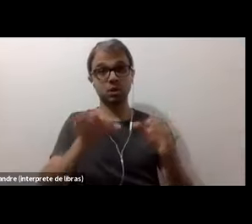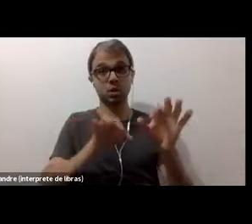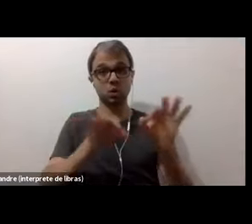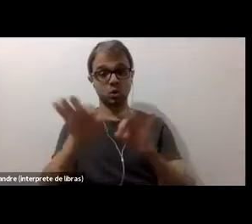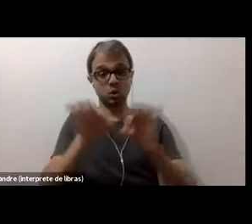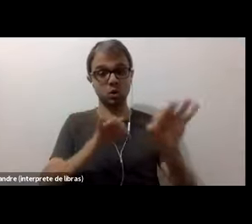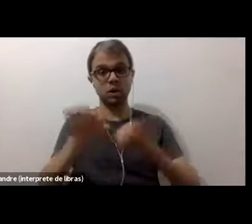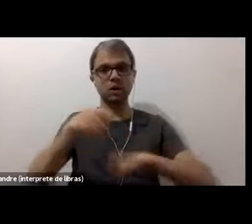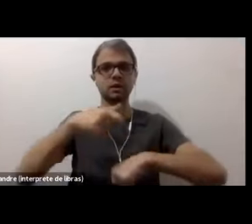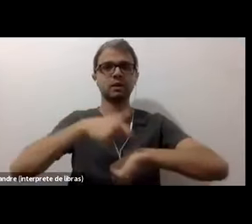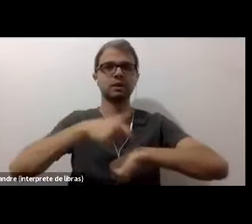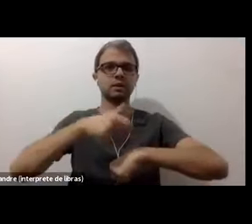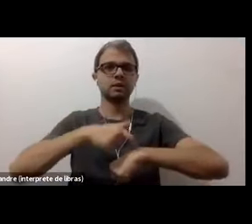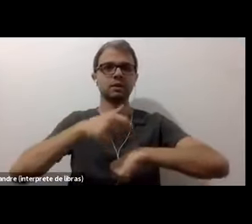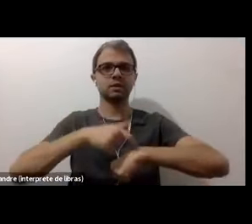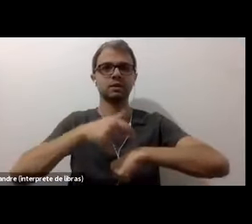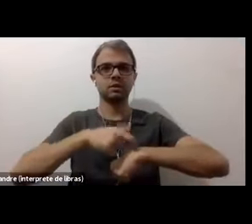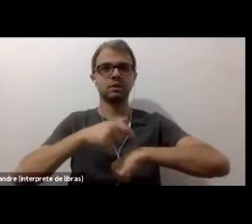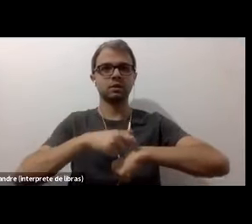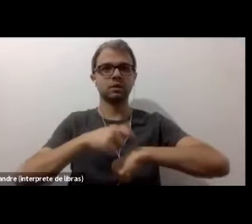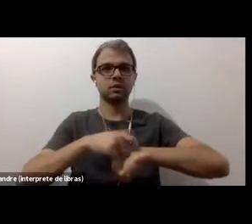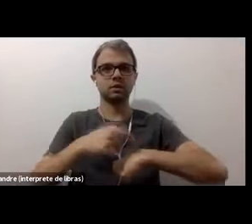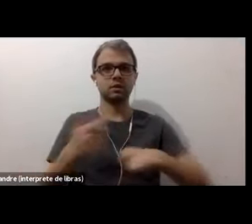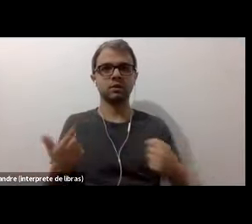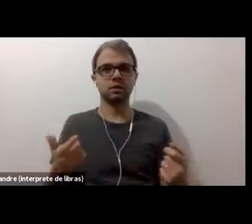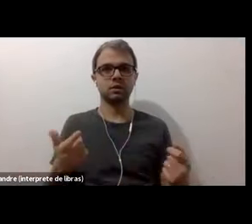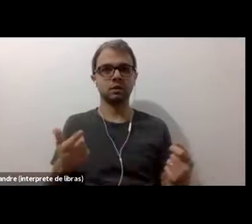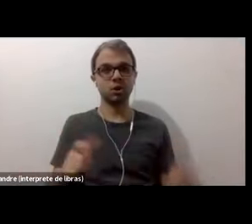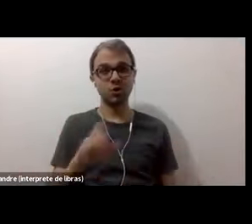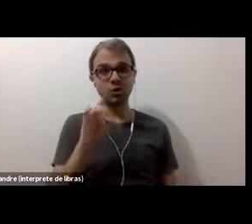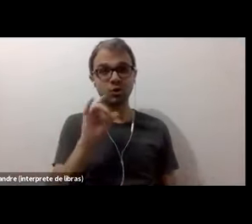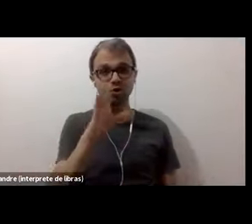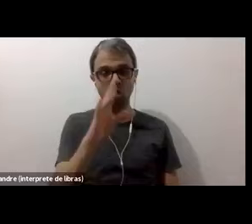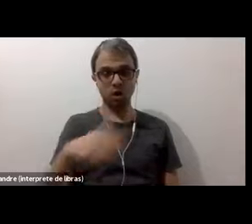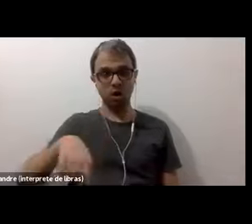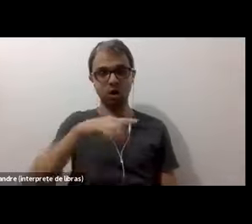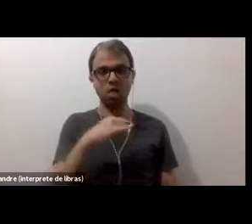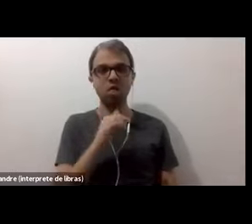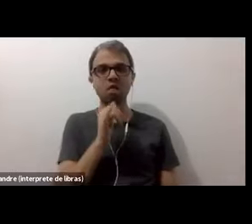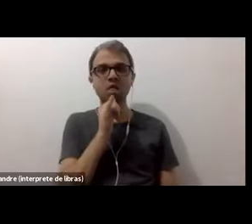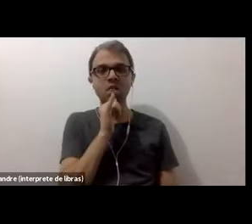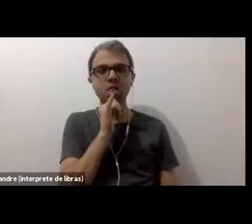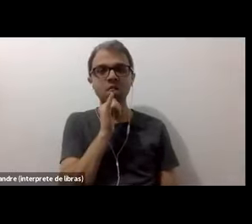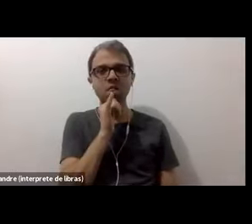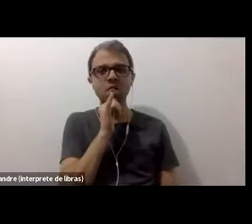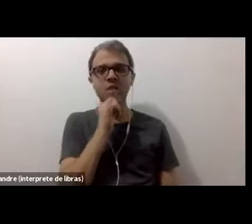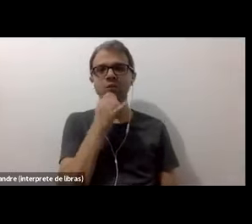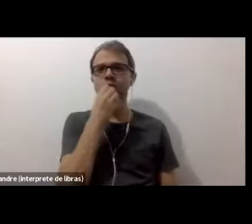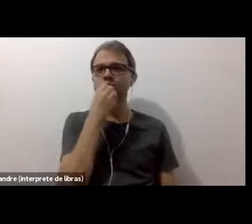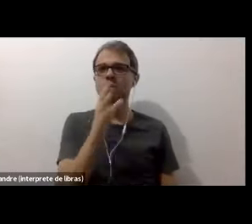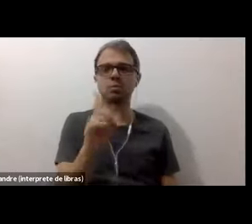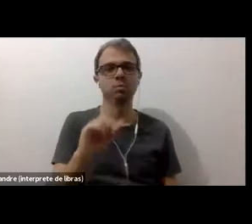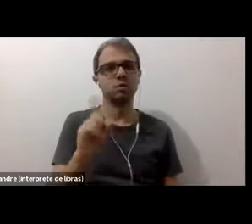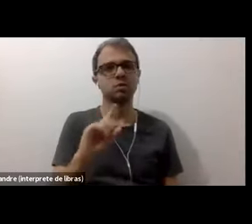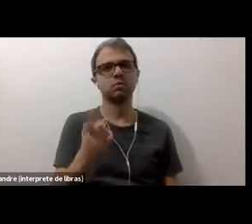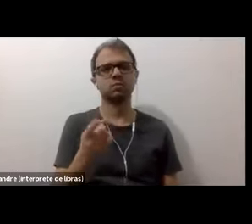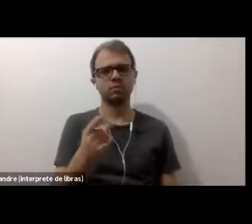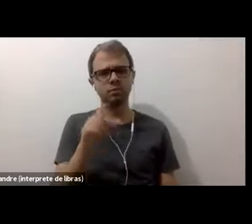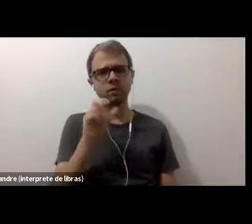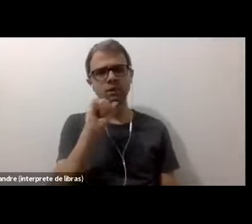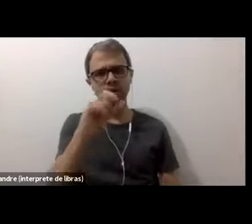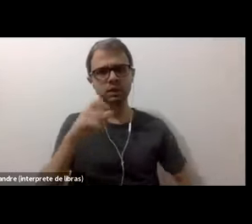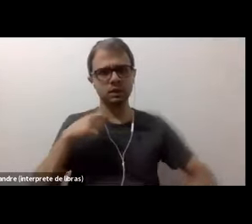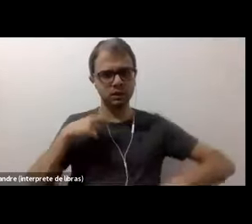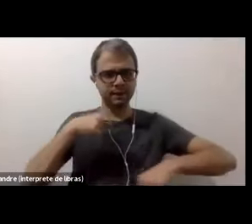né? Ficar no ócio sem ter o que fazer é muito ruim, né? A rotina ela é boa para nós, para as crianças, para